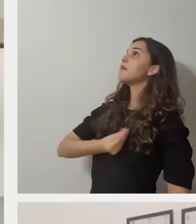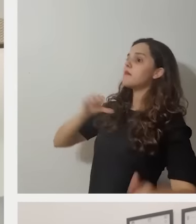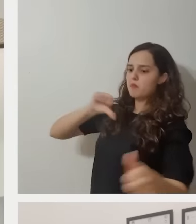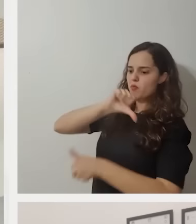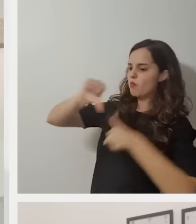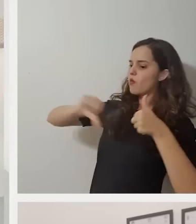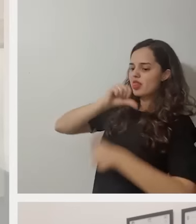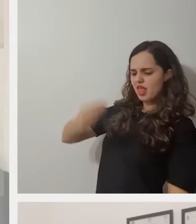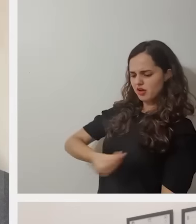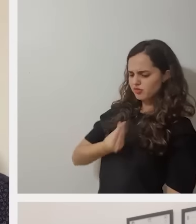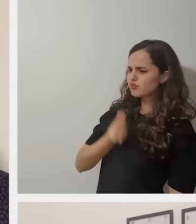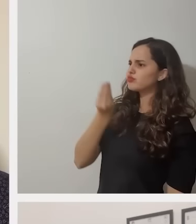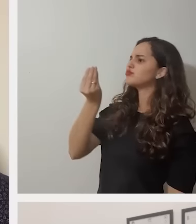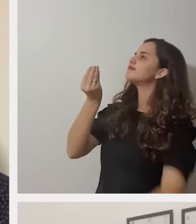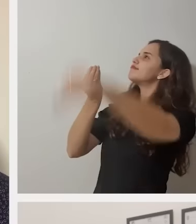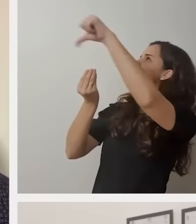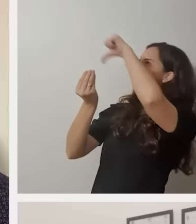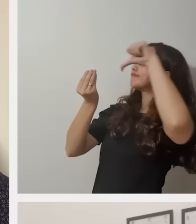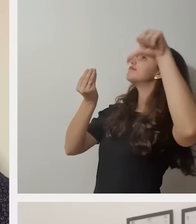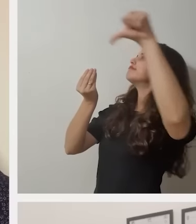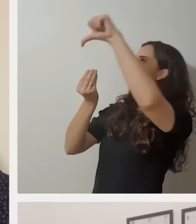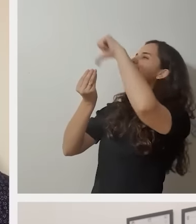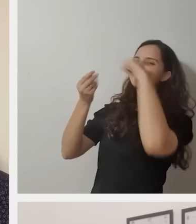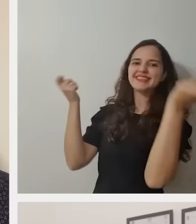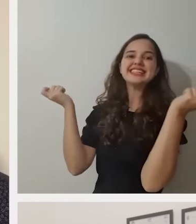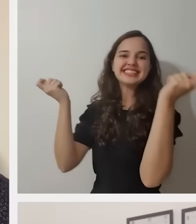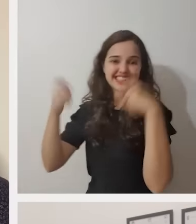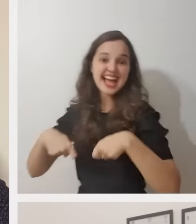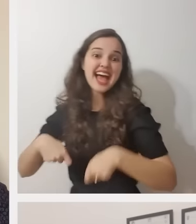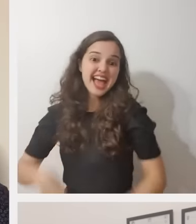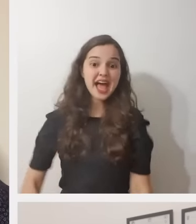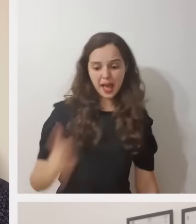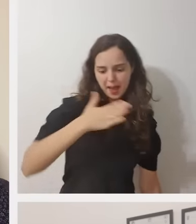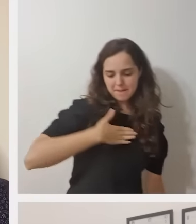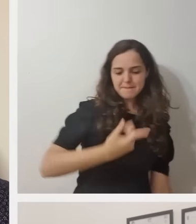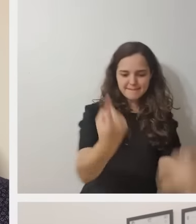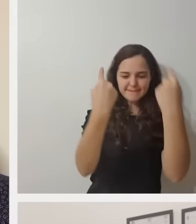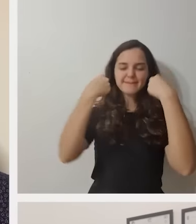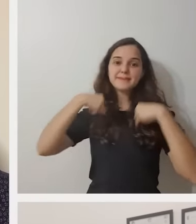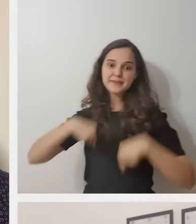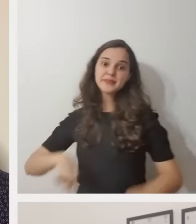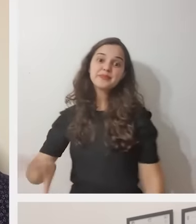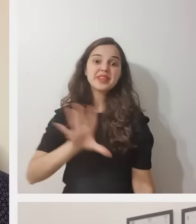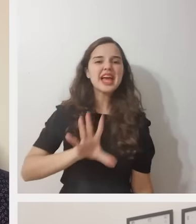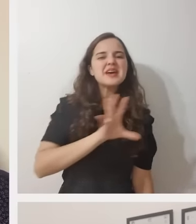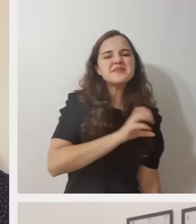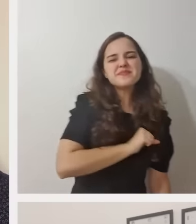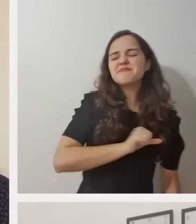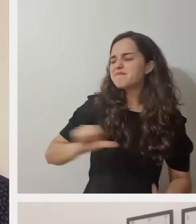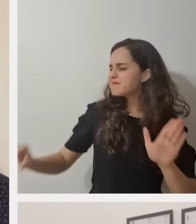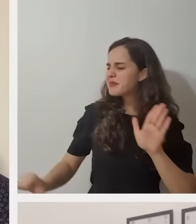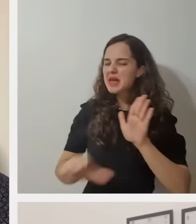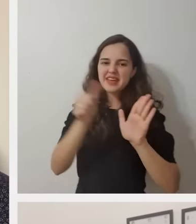em mim. Haja mais amor, começar em mim.